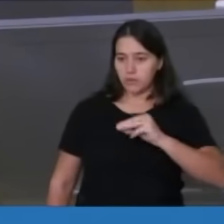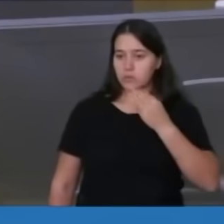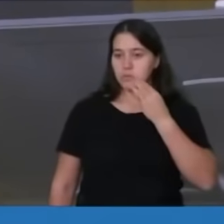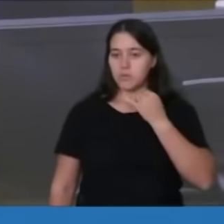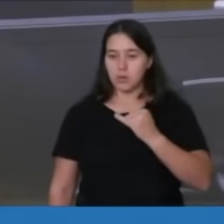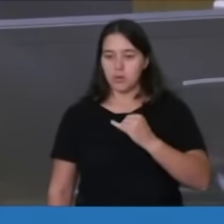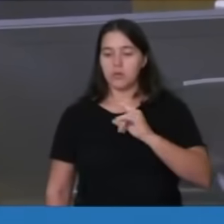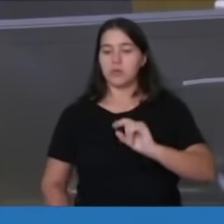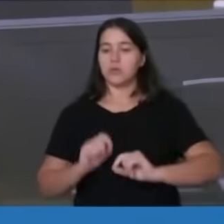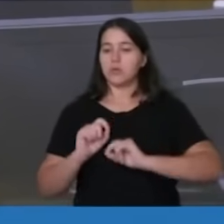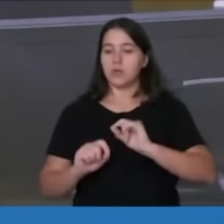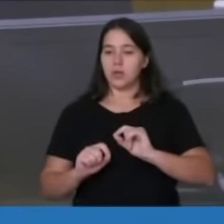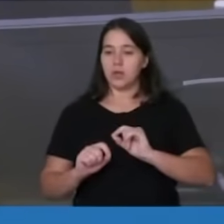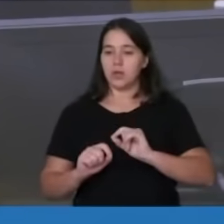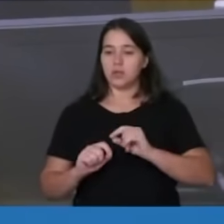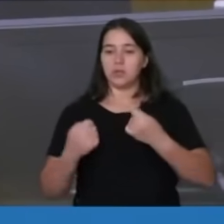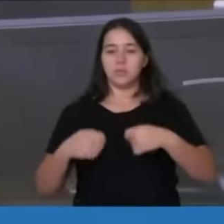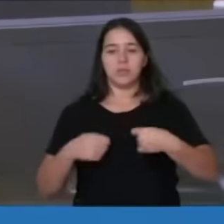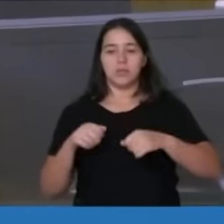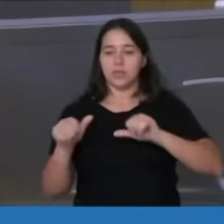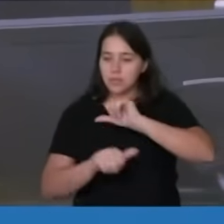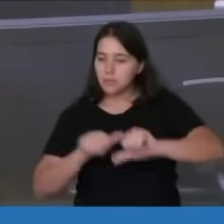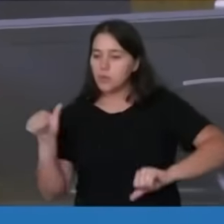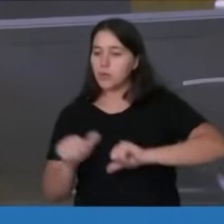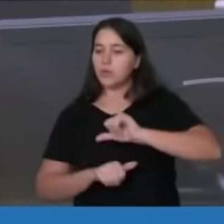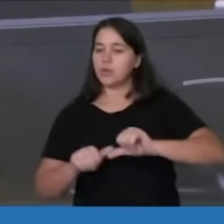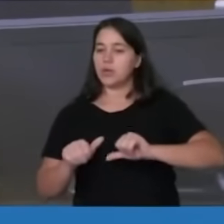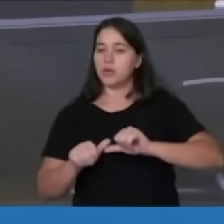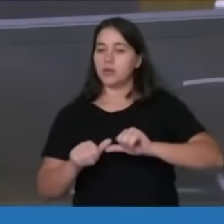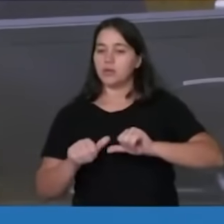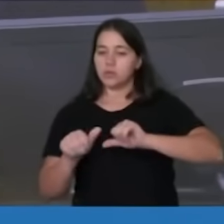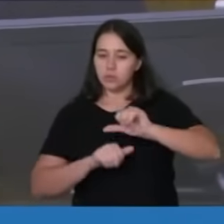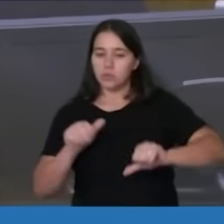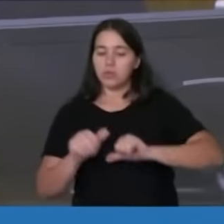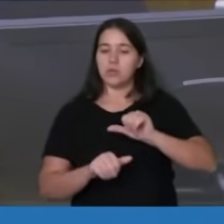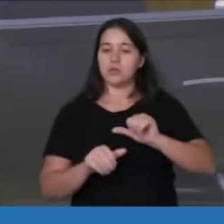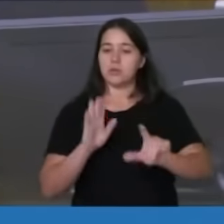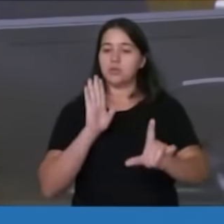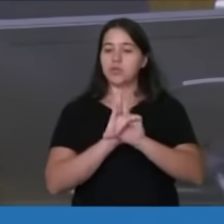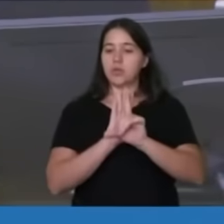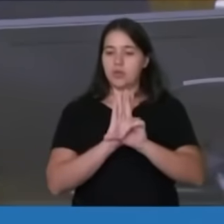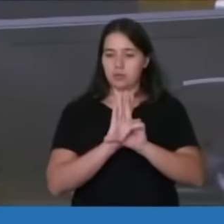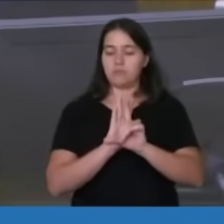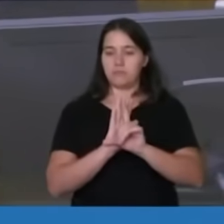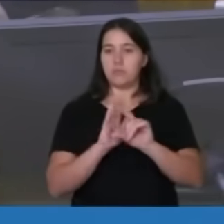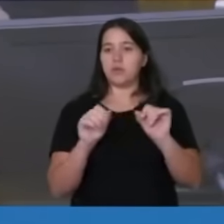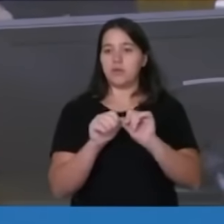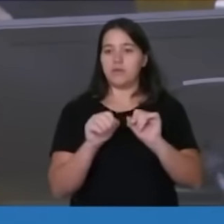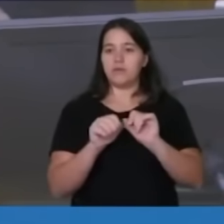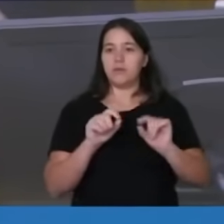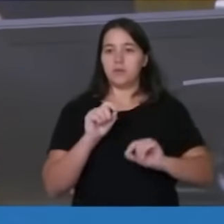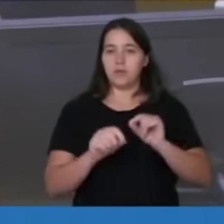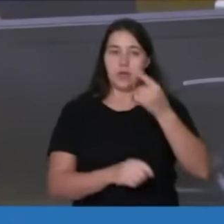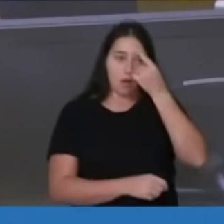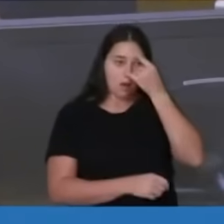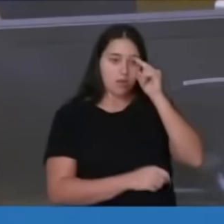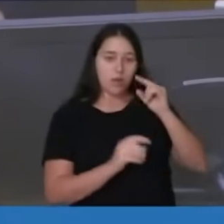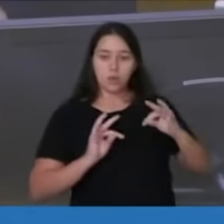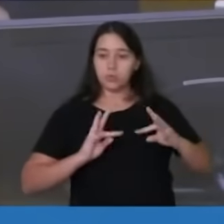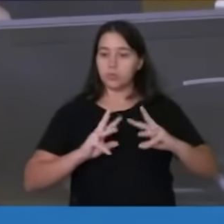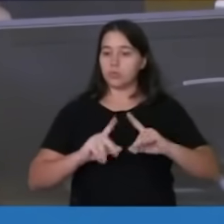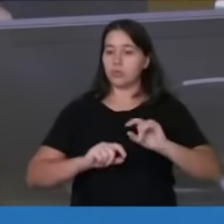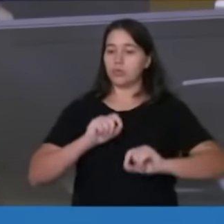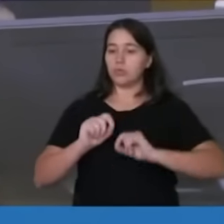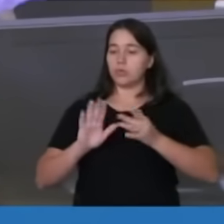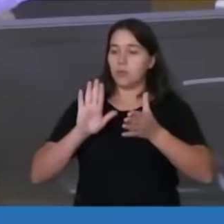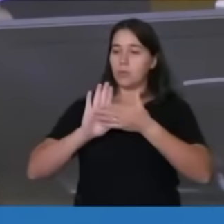essa realidade precisará ser alterada imediatamente através de uma alteração legislativa que possa fazer prevalecer a ideia que eu estou